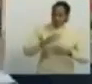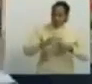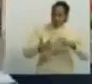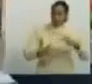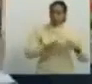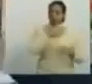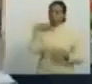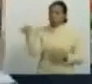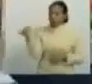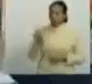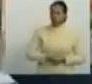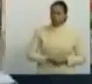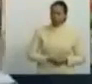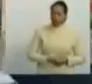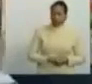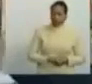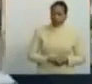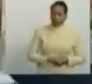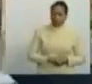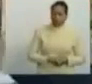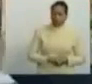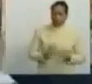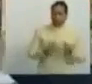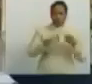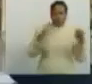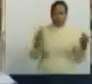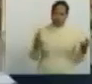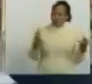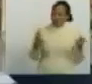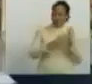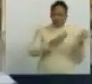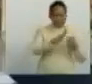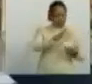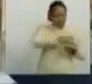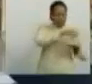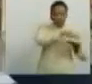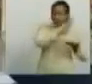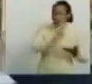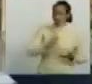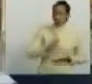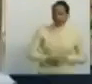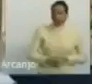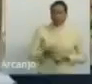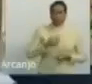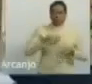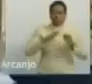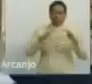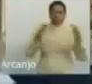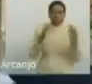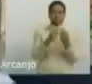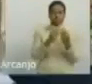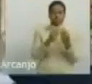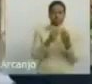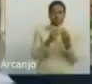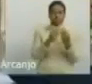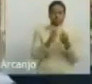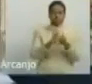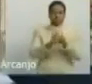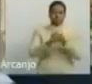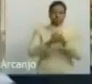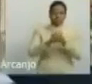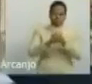Meu endereço é esse. Sou membro do Conselho da Canção Nova. Meu endereço está